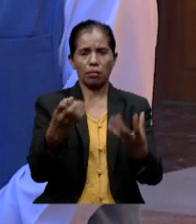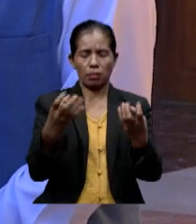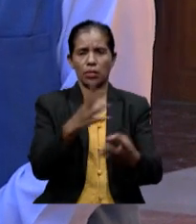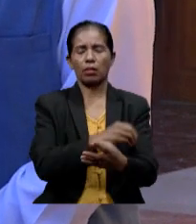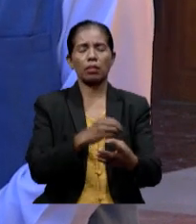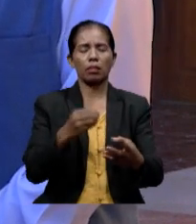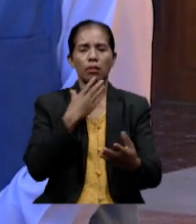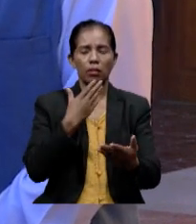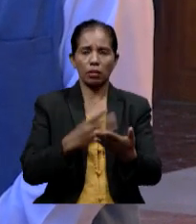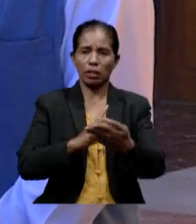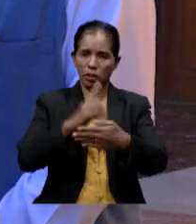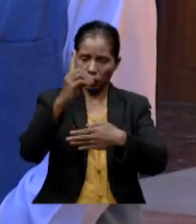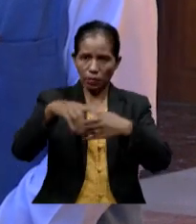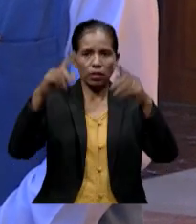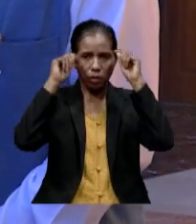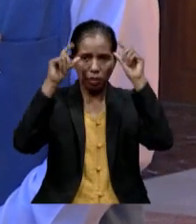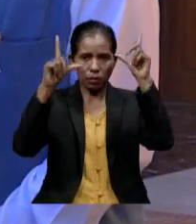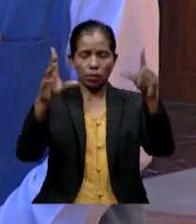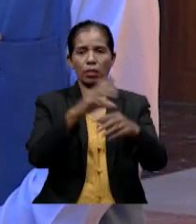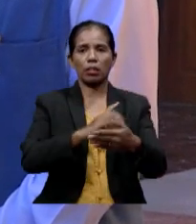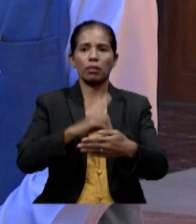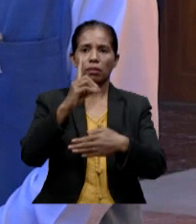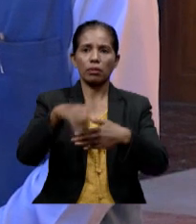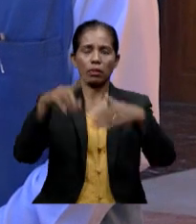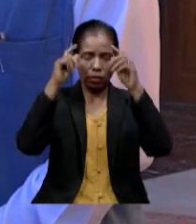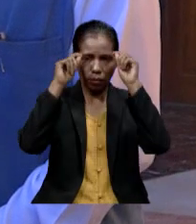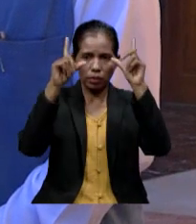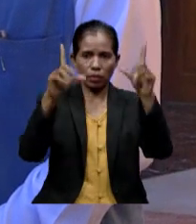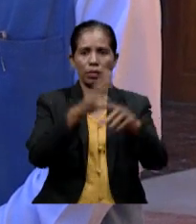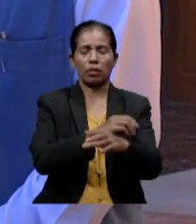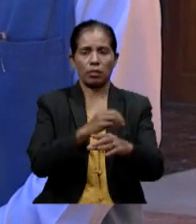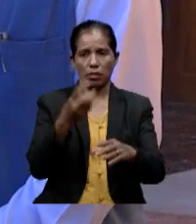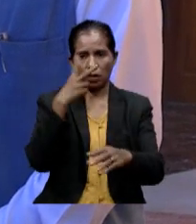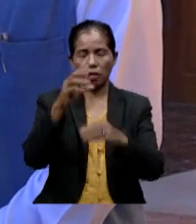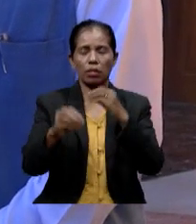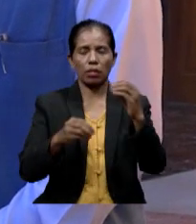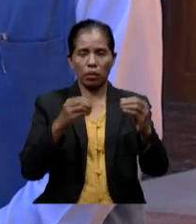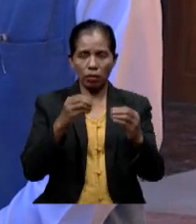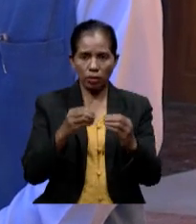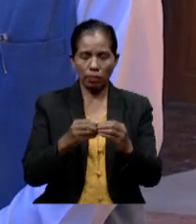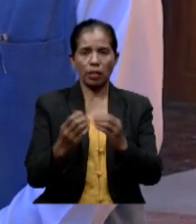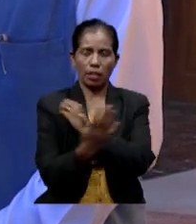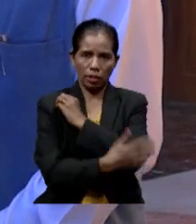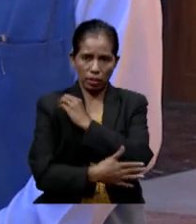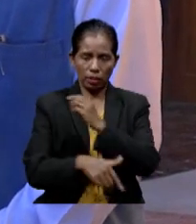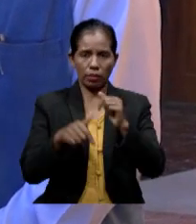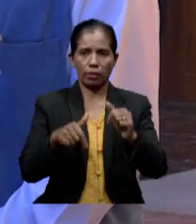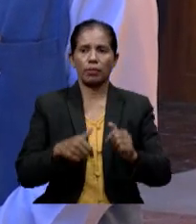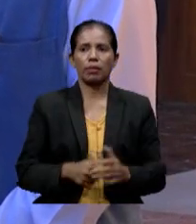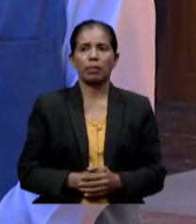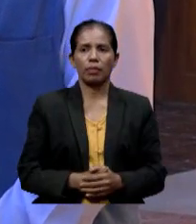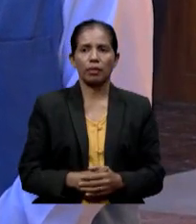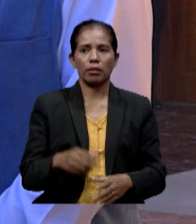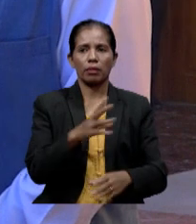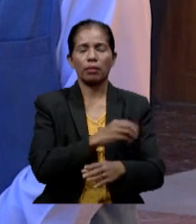sobre o desenvolvimento de Timor, a perspectiva de desenvolvimento de Timor, do conjunto da região, porque é, além de mais,